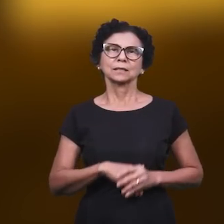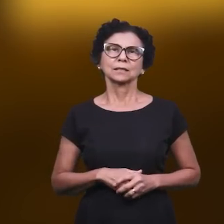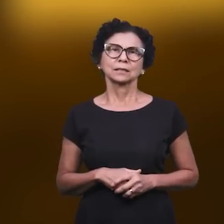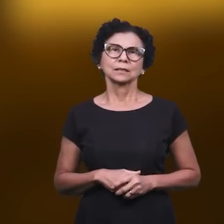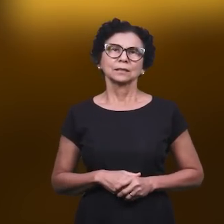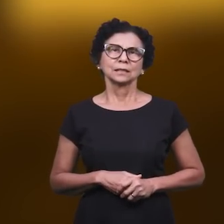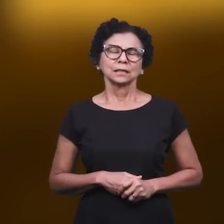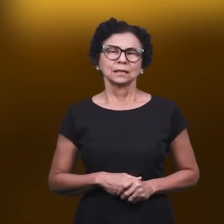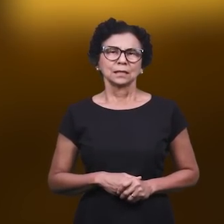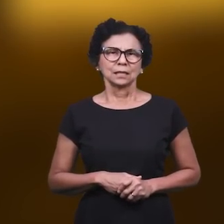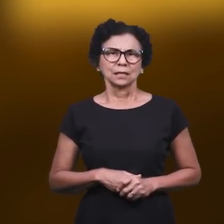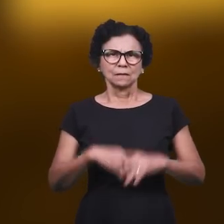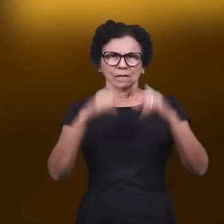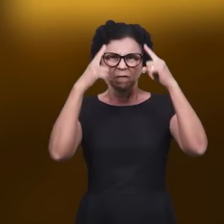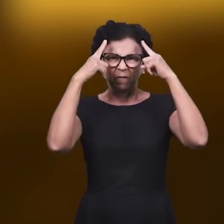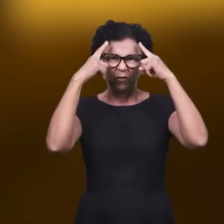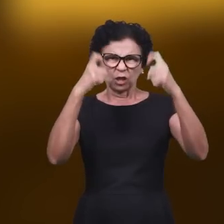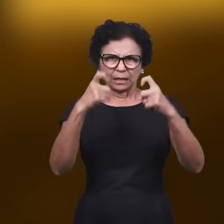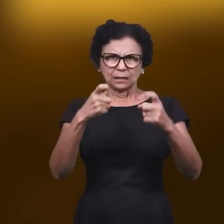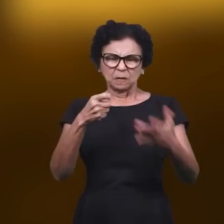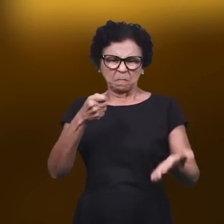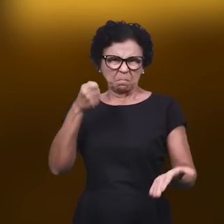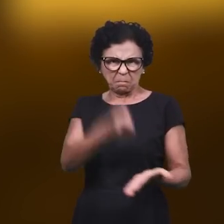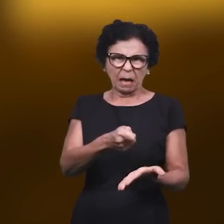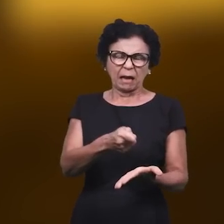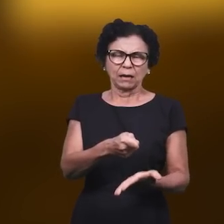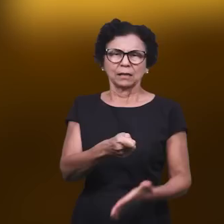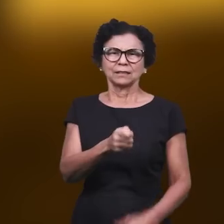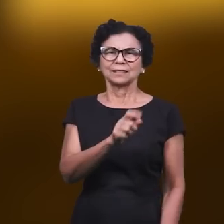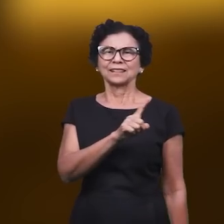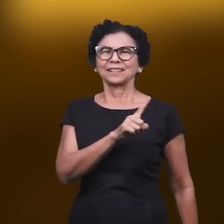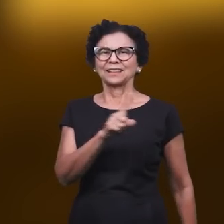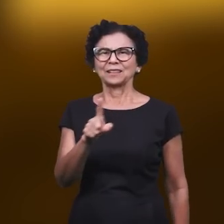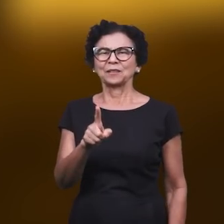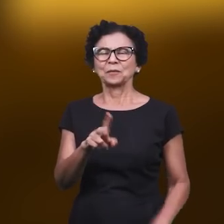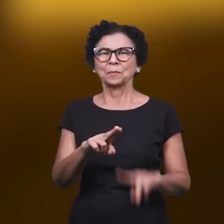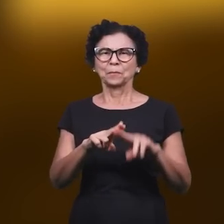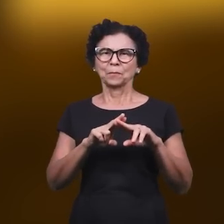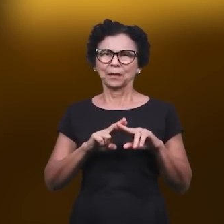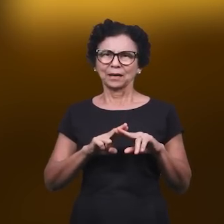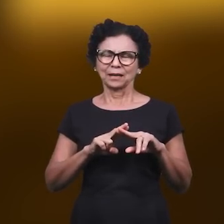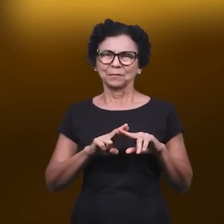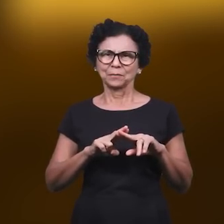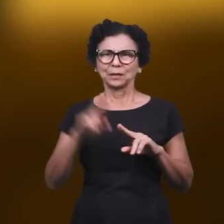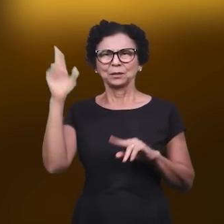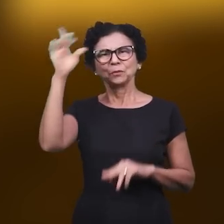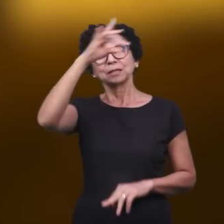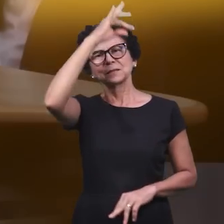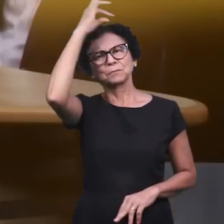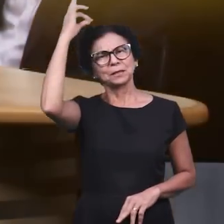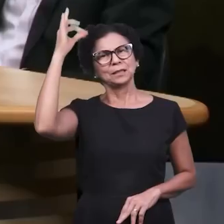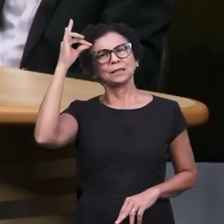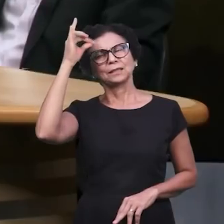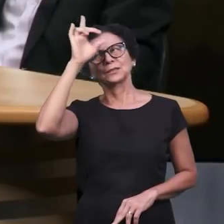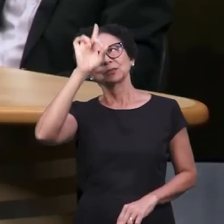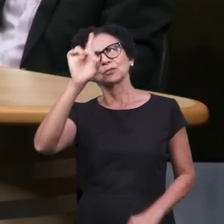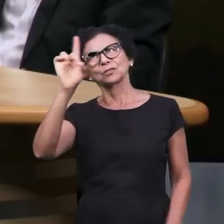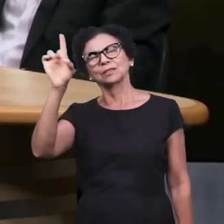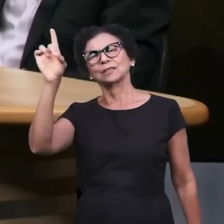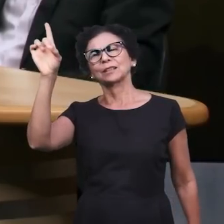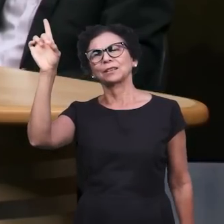força, nem por violência, Muito bom. mas pelo meu espírito, diz o Senhor dos Exércitos. Então, quando